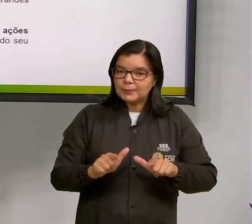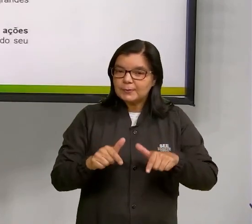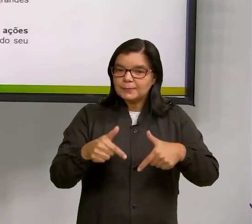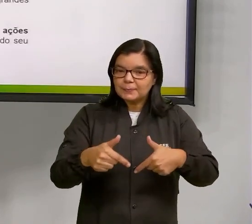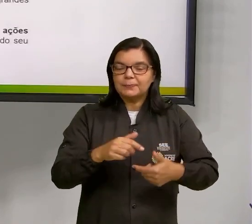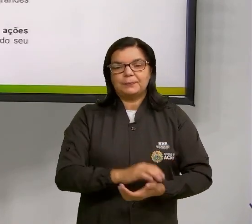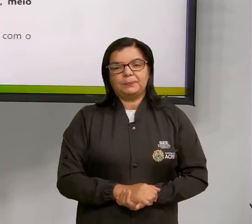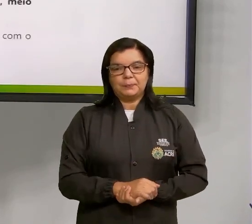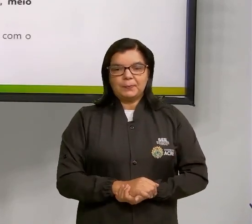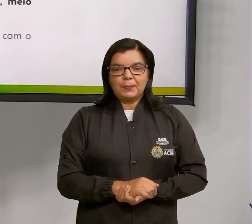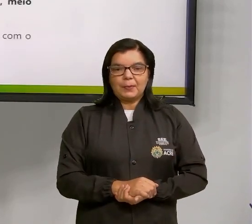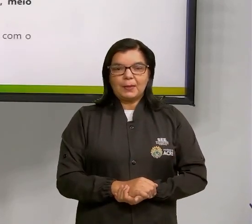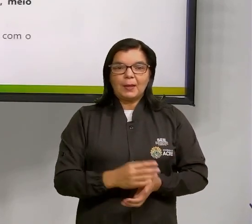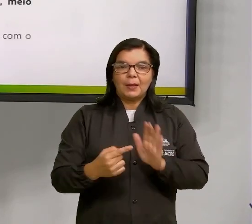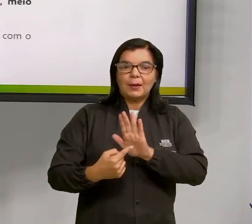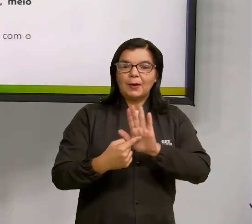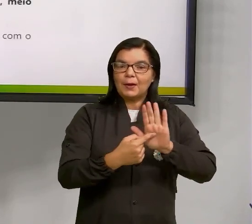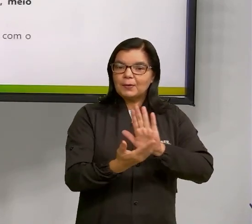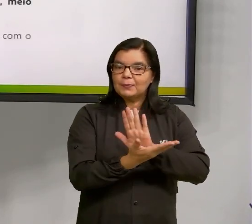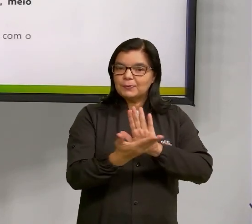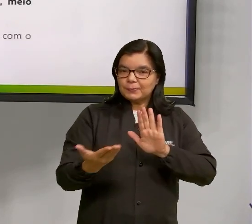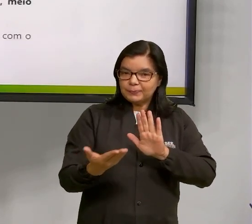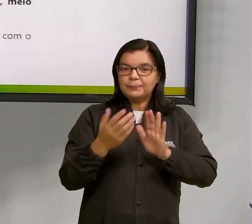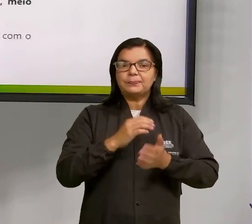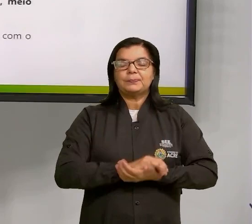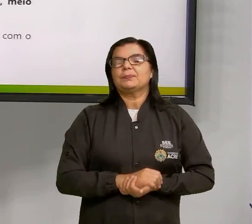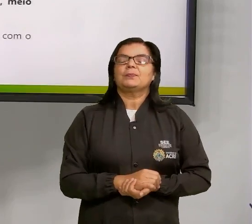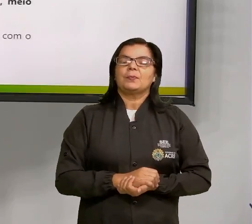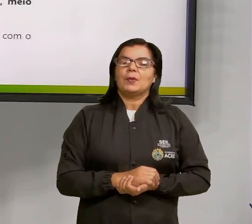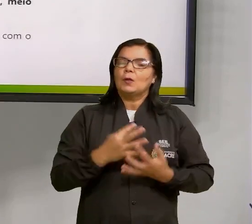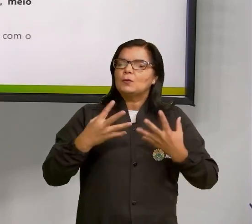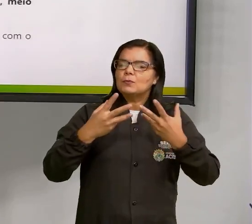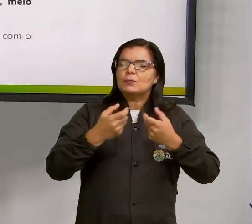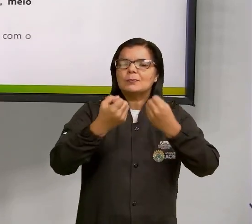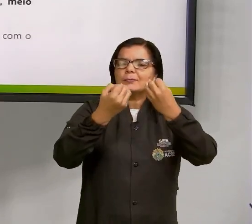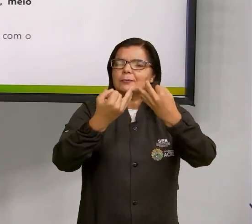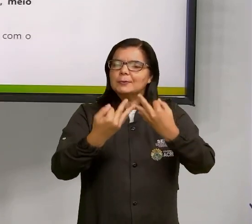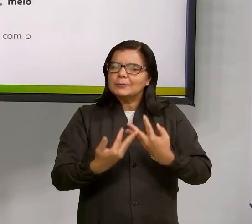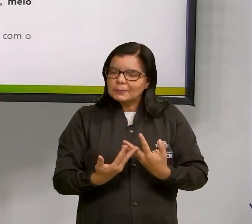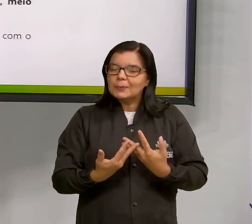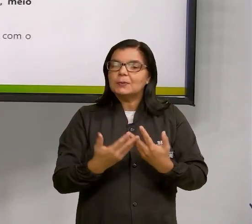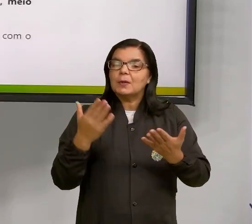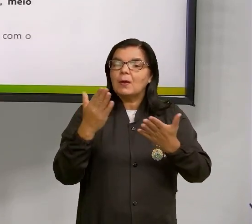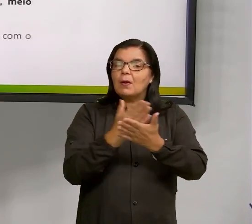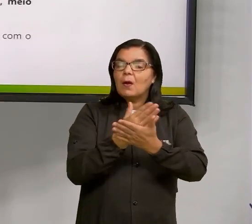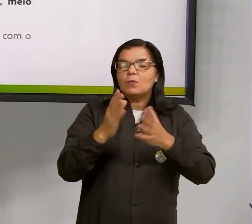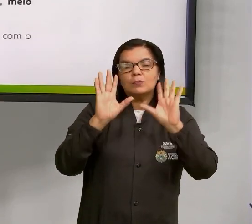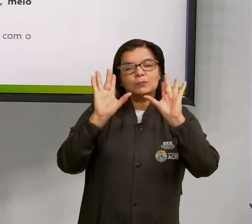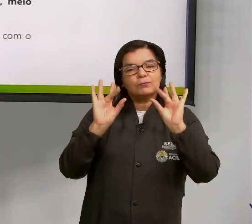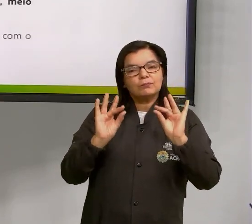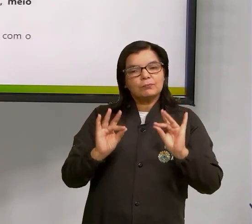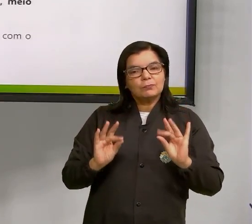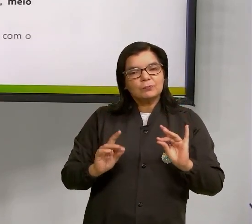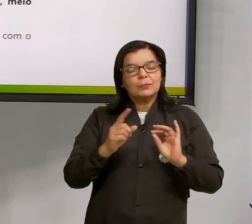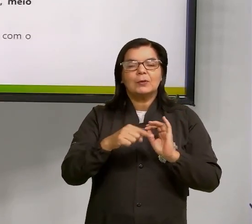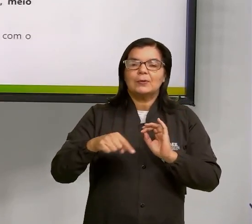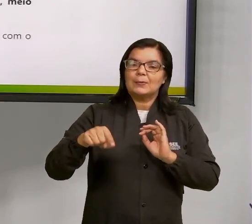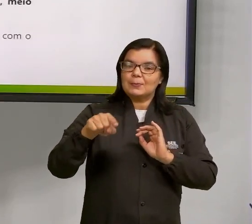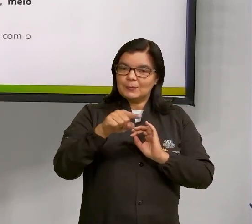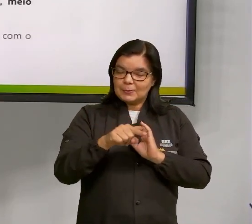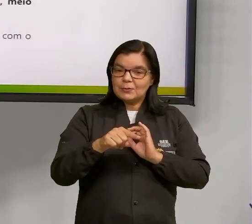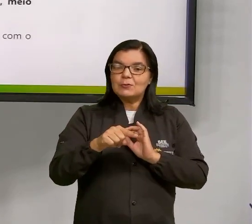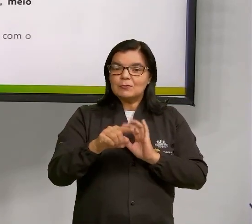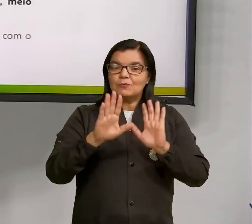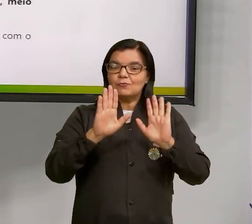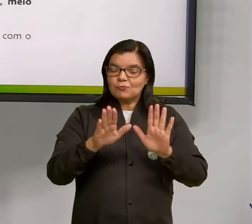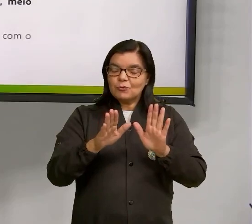movimentos. Agora eu vou apresentar, diante de tudo que foi explicado, alguns apontamentos para nós estarmos